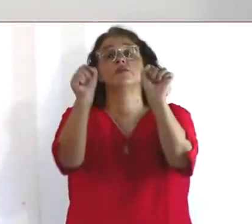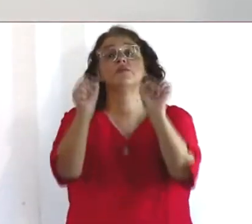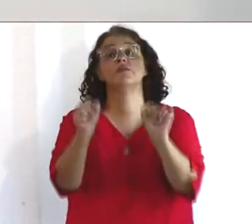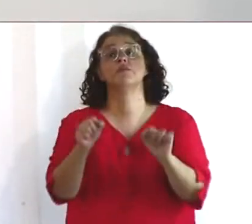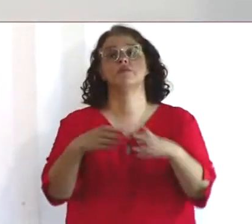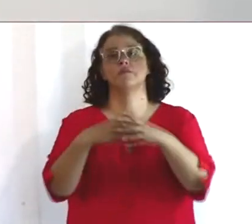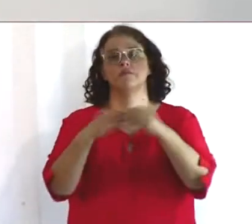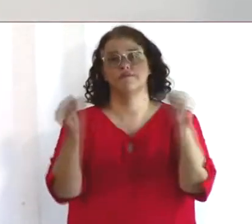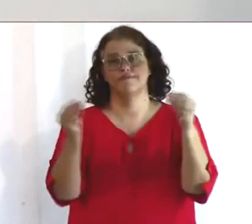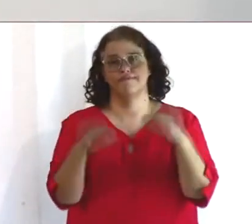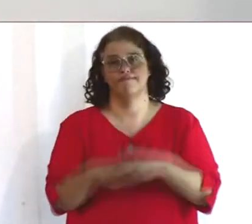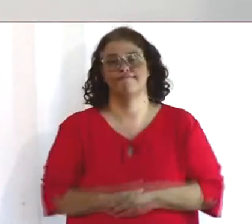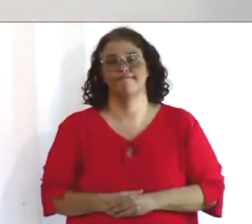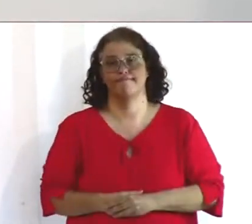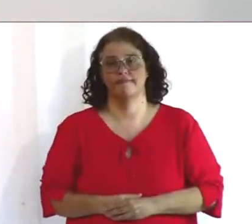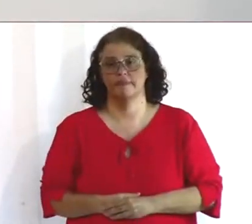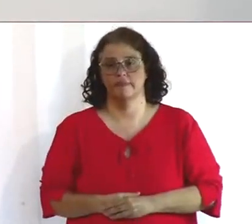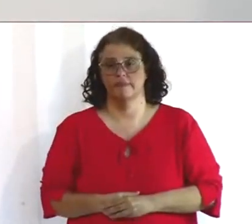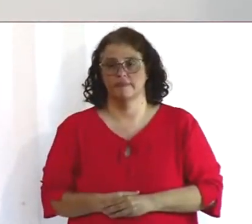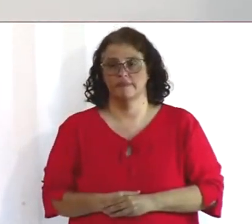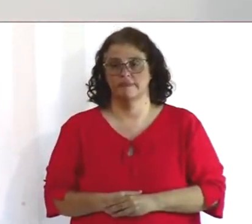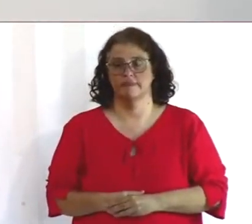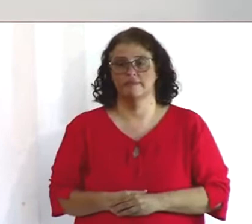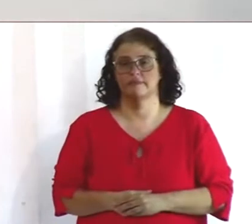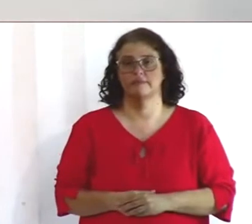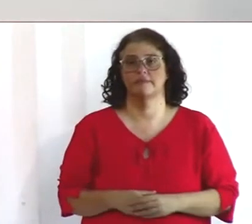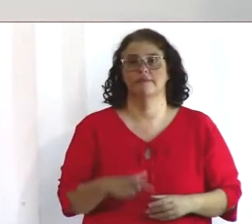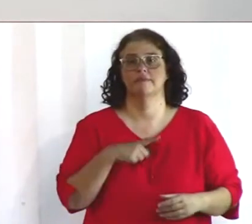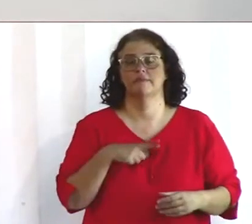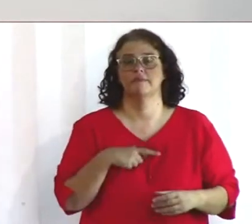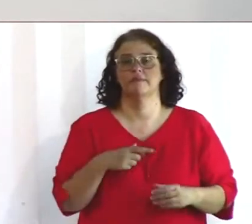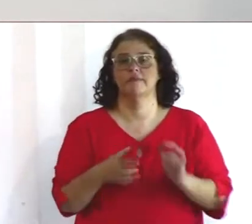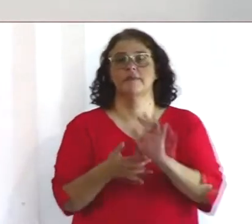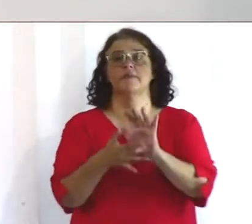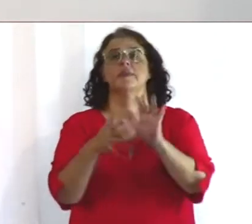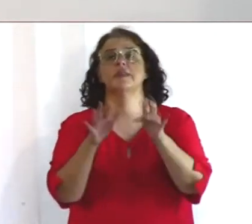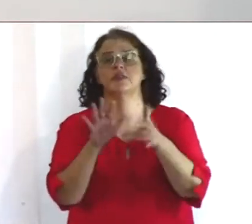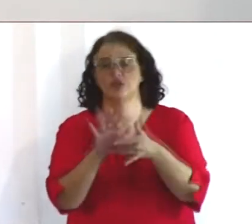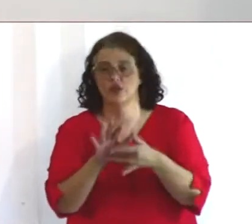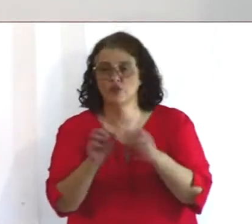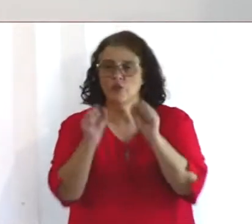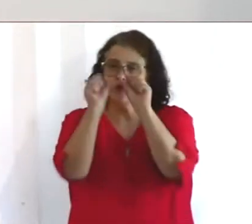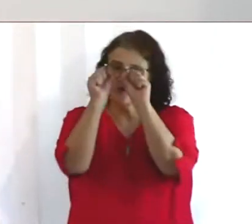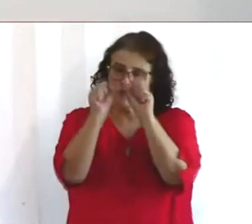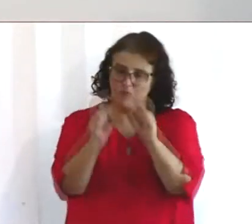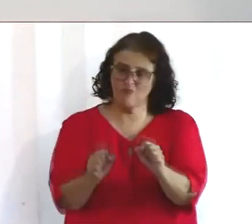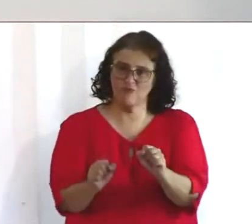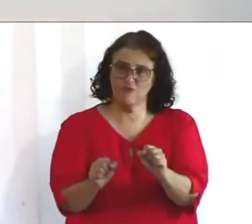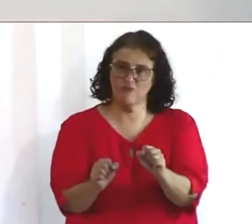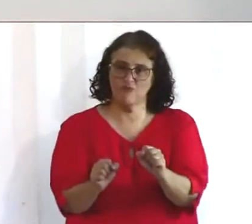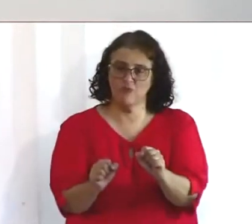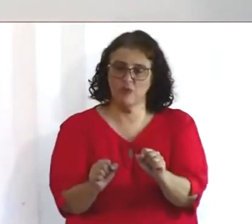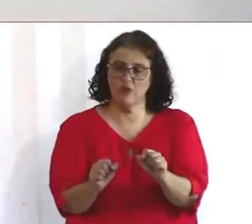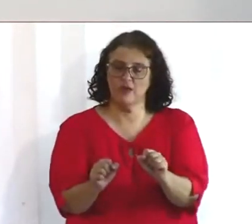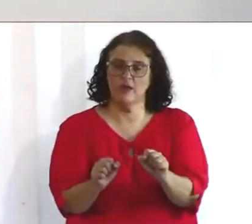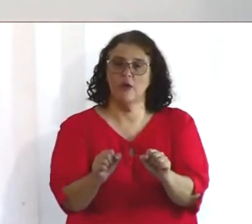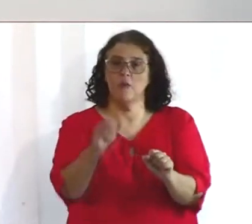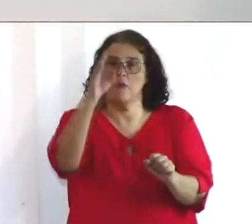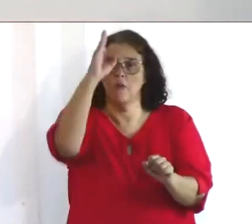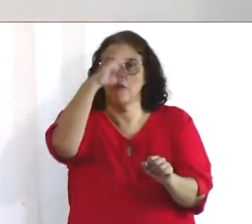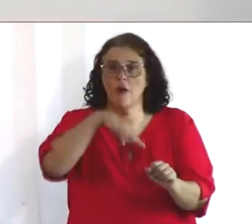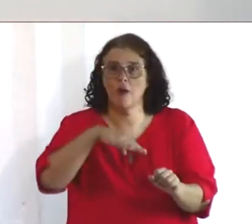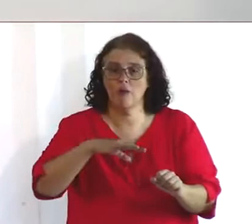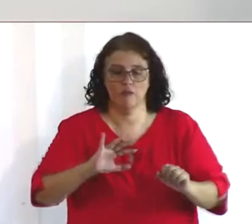cura. Quero afirmar que Jesus tem autoridade sobre o mal, sobre o